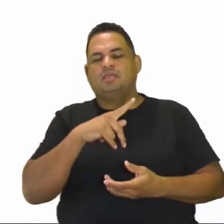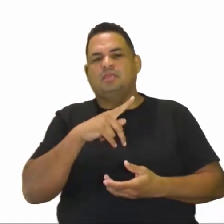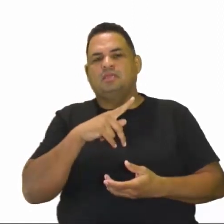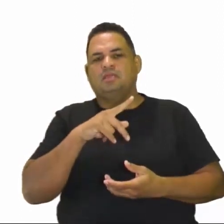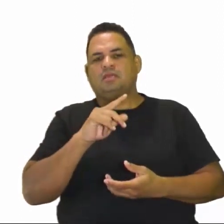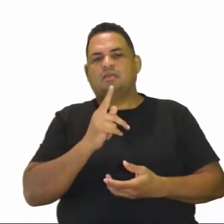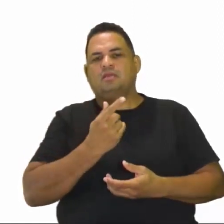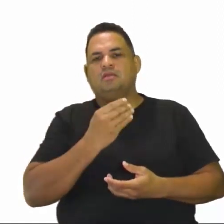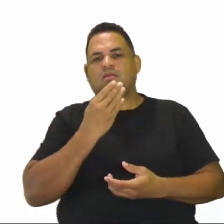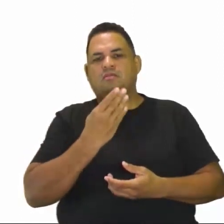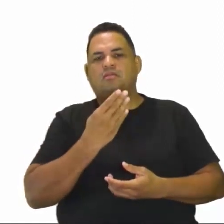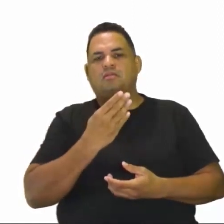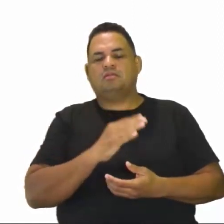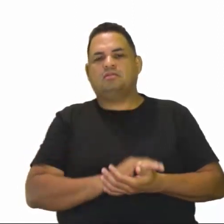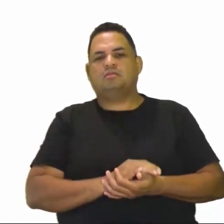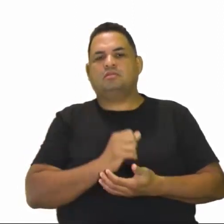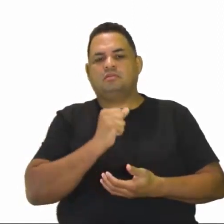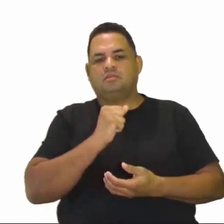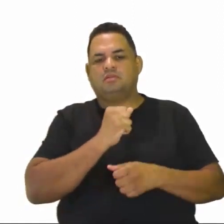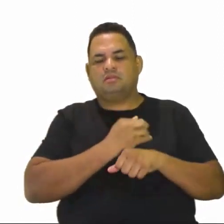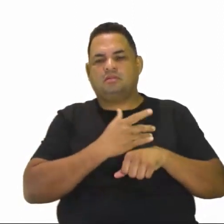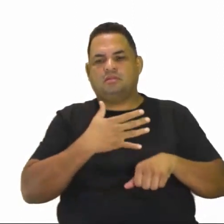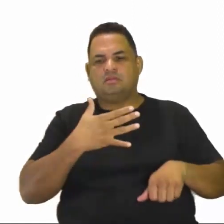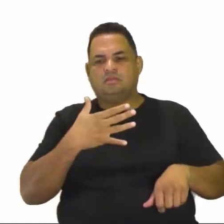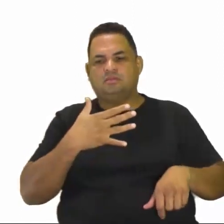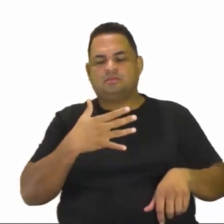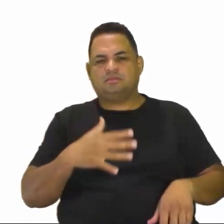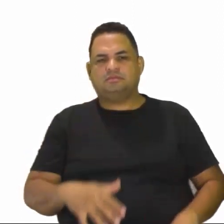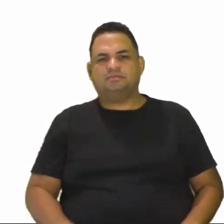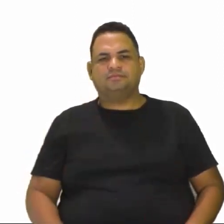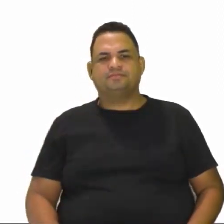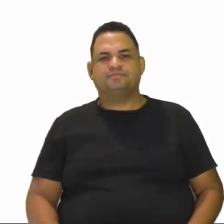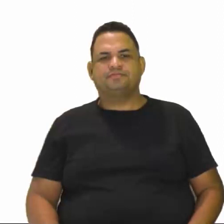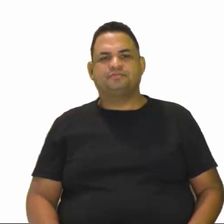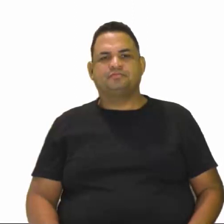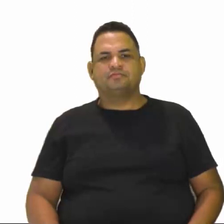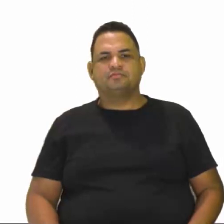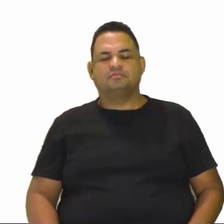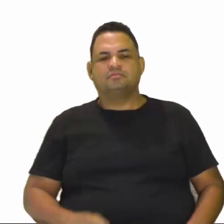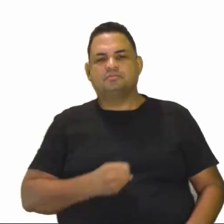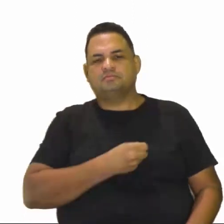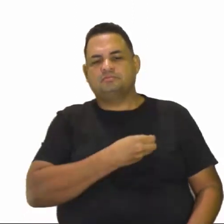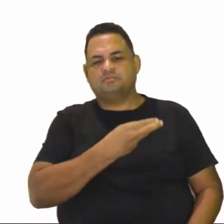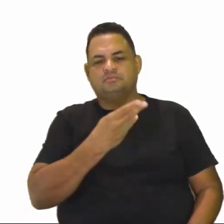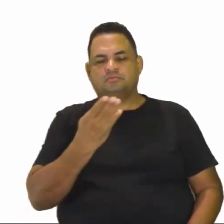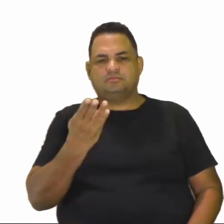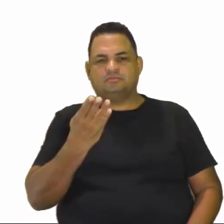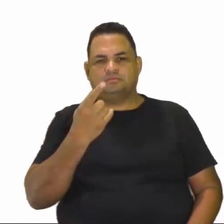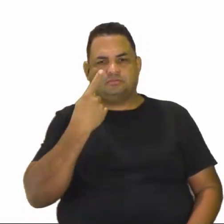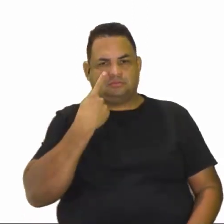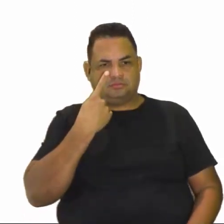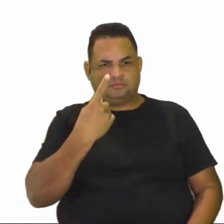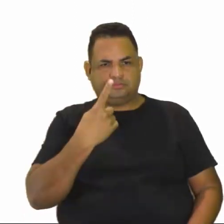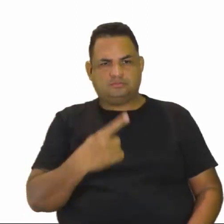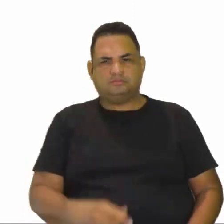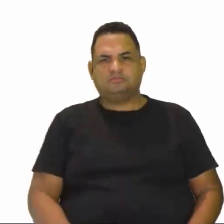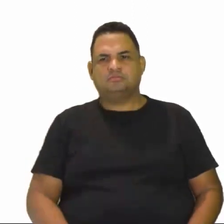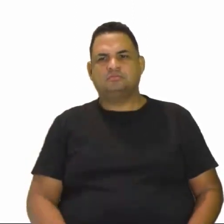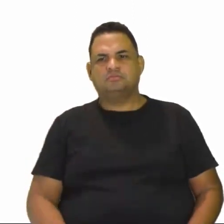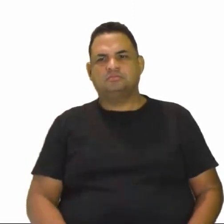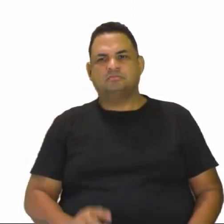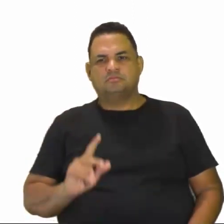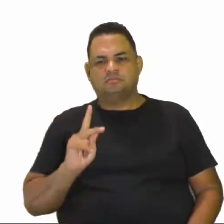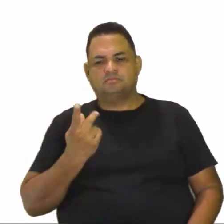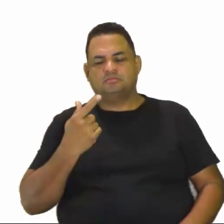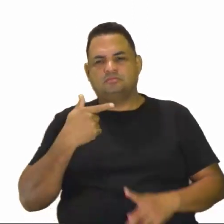substância ácida, certo? Essa concentração que eu estou atrás aqui, ó,